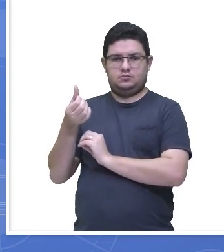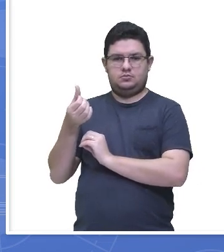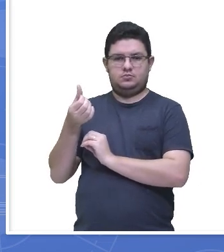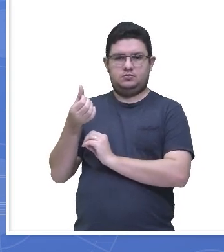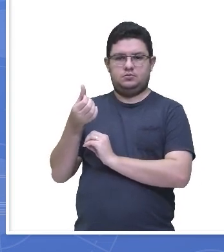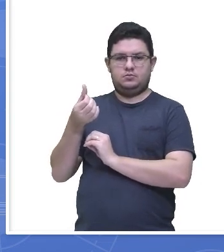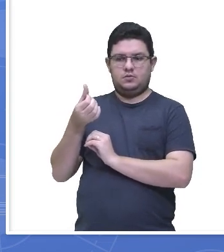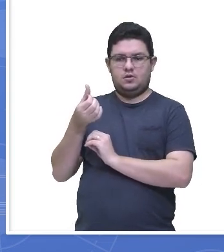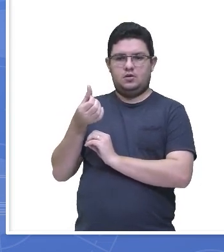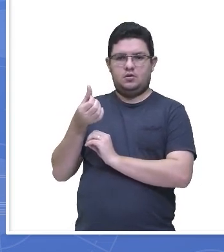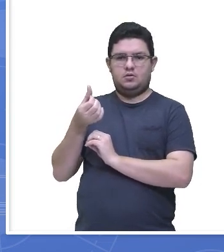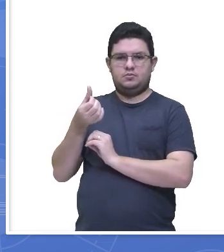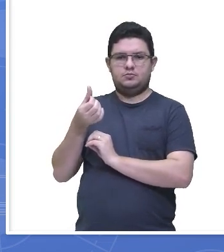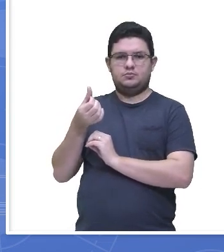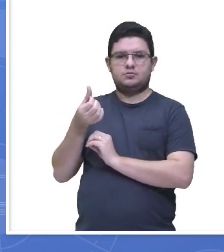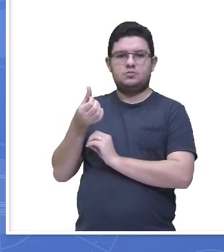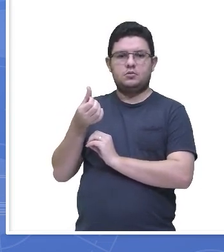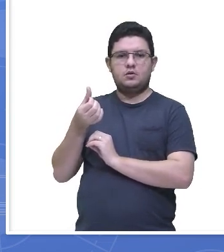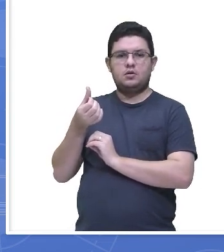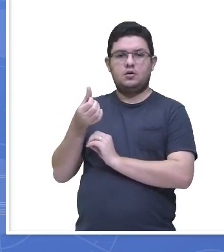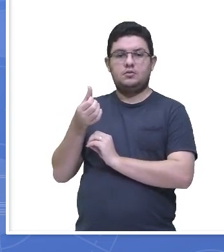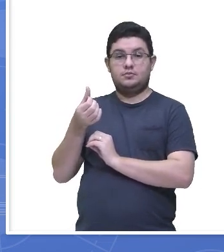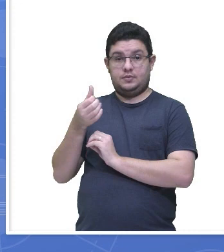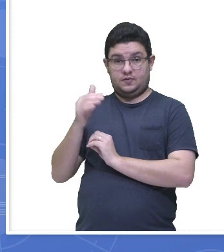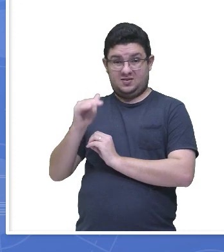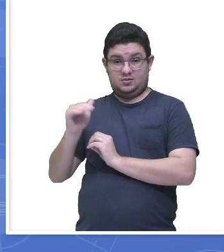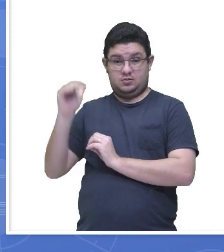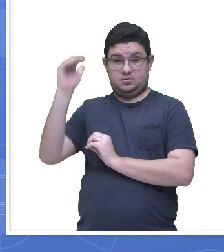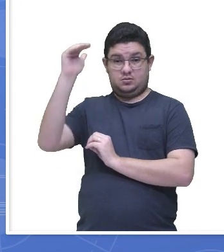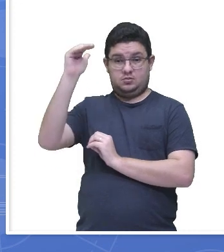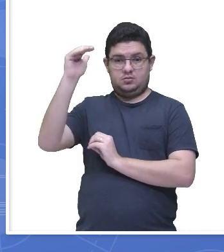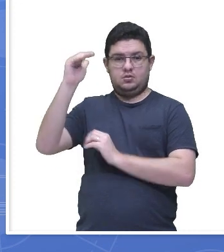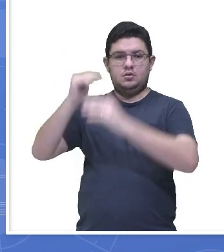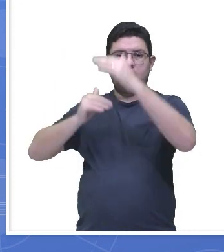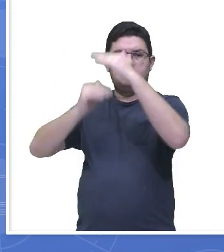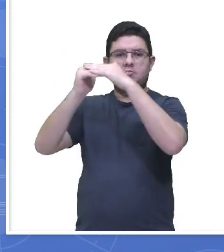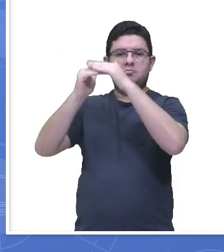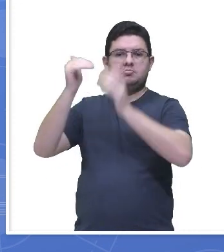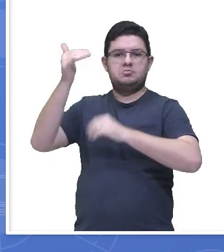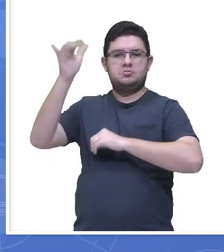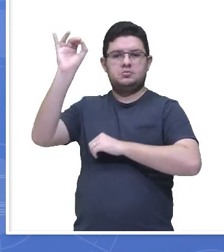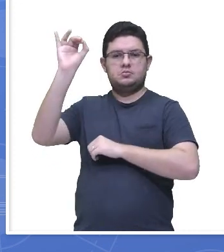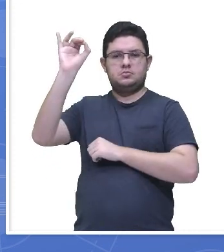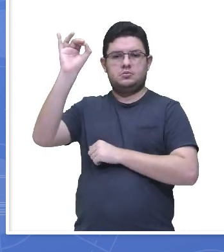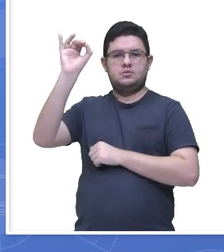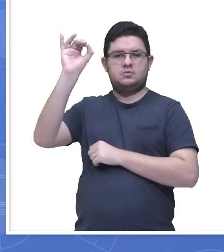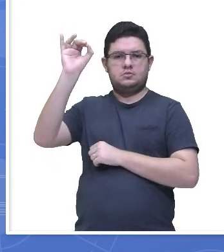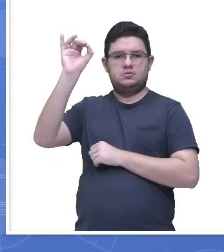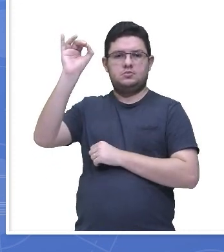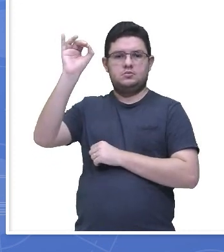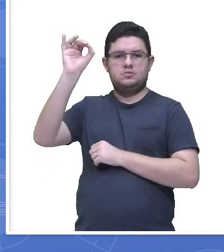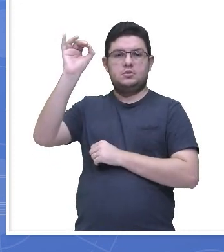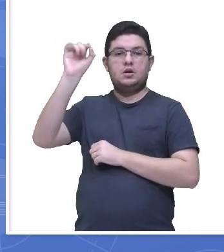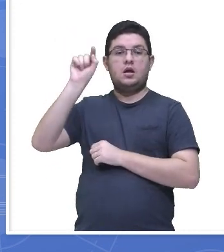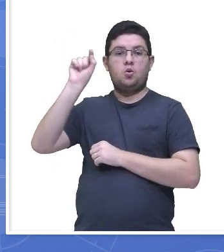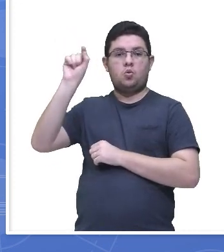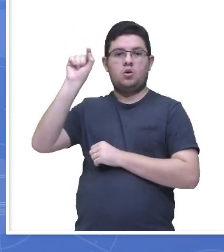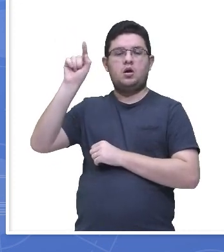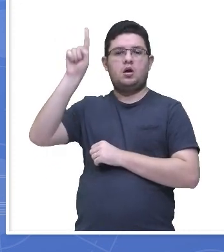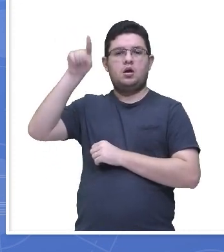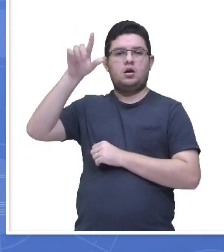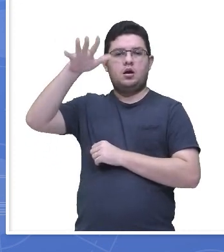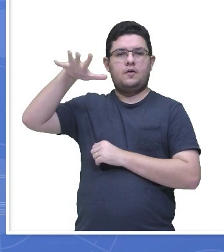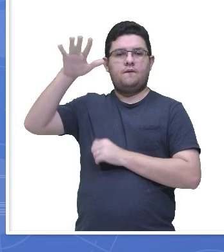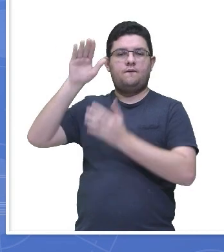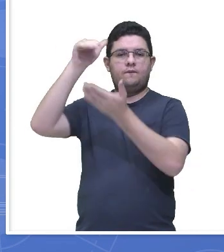foi de 6 até 10, olha só, aqui eu tenho o espaço inicial e aqui eu tenho o espaço final, que é onde o móvel chegou.